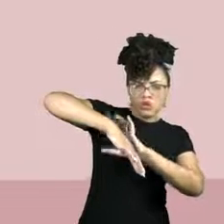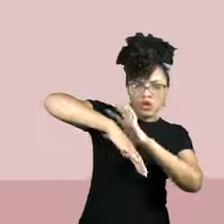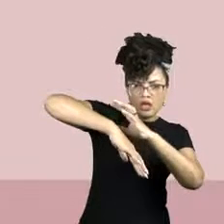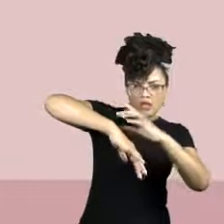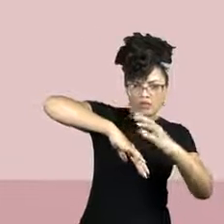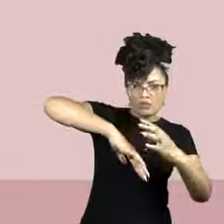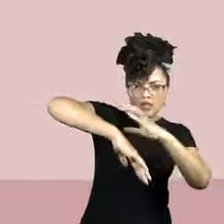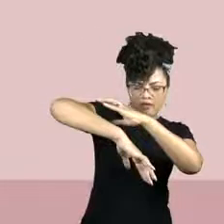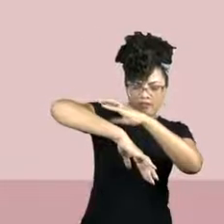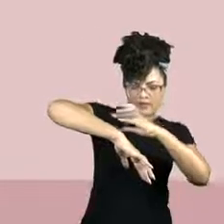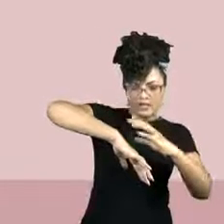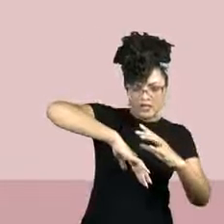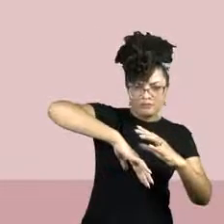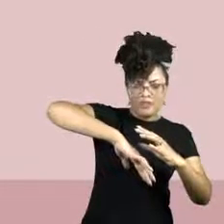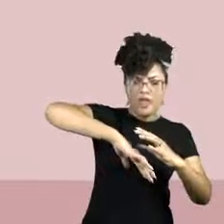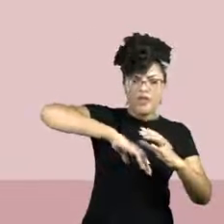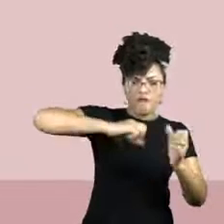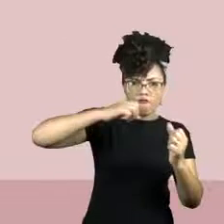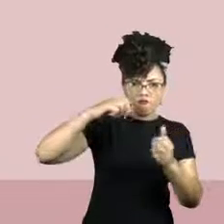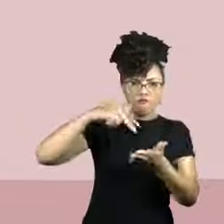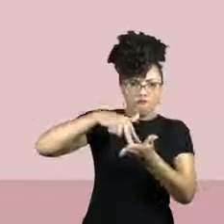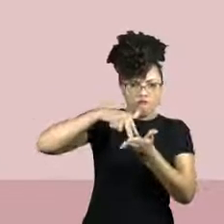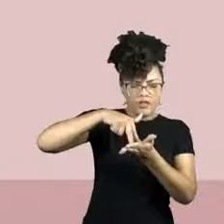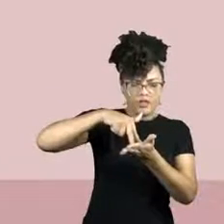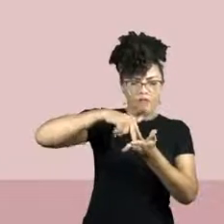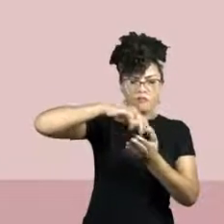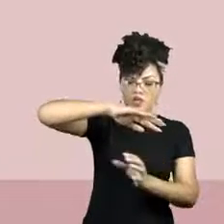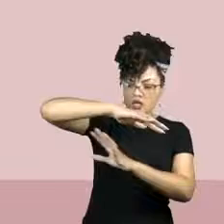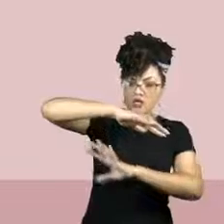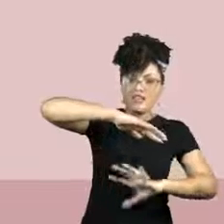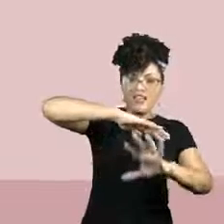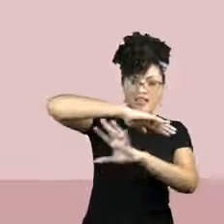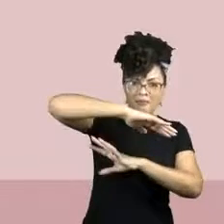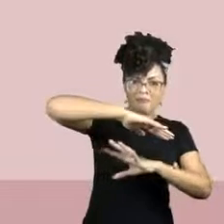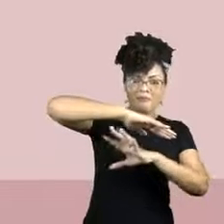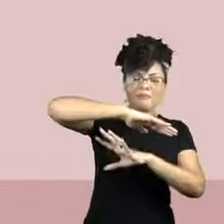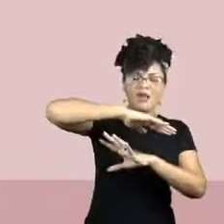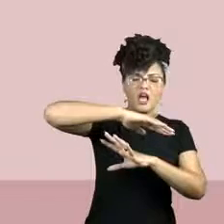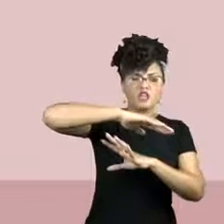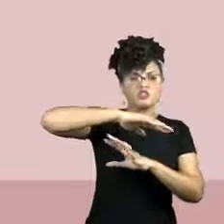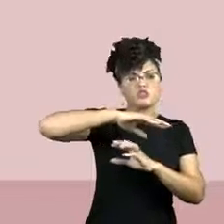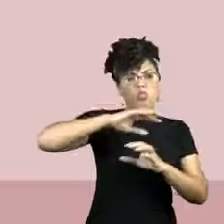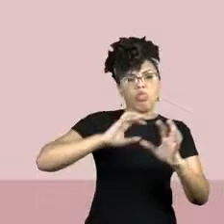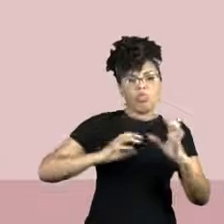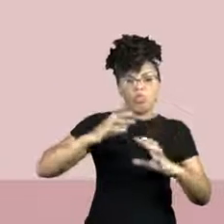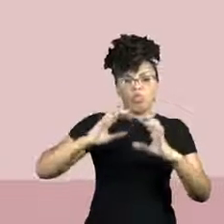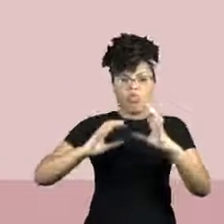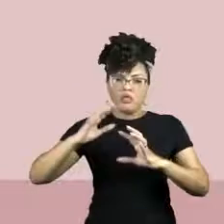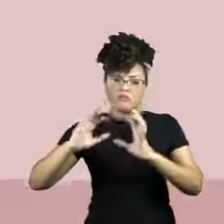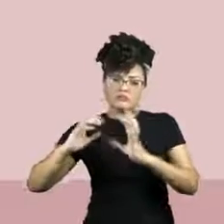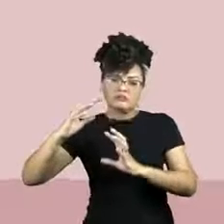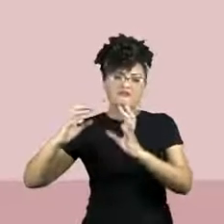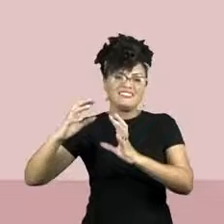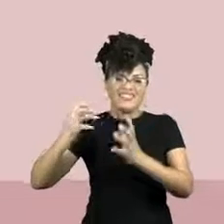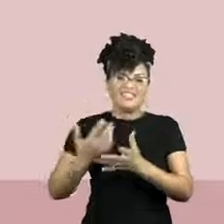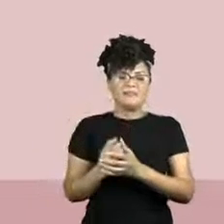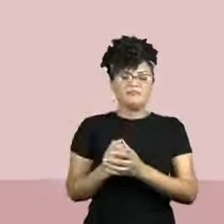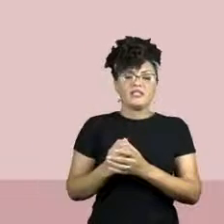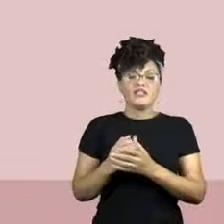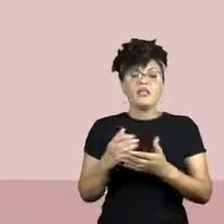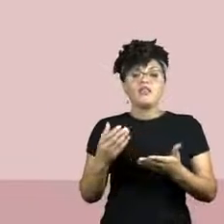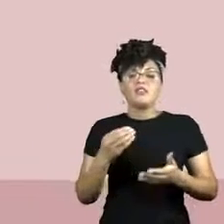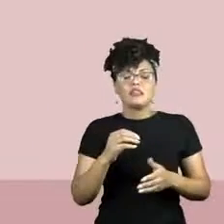camada pouco resistente. Tá? Ele é um tipo de deslizamento que tende a rotacionar, tende a ter um momento, né?